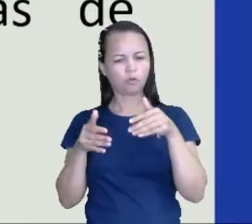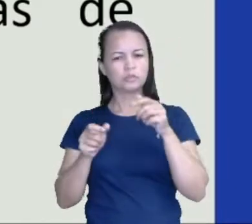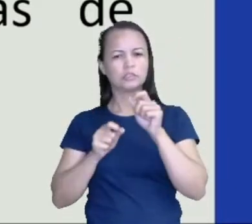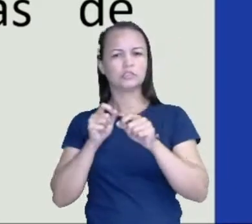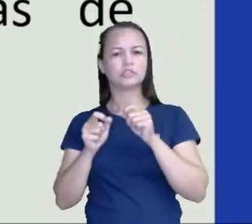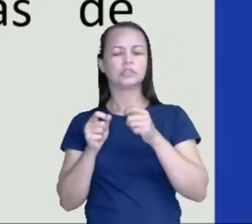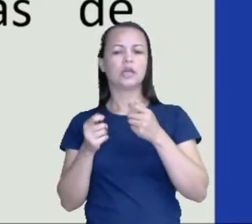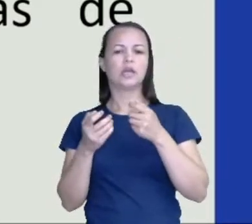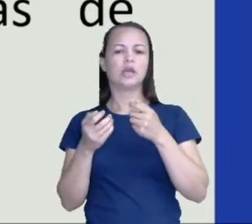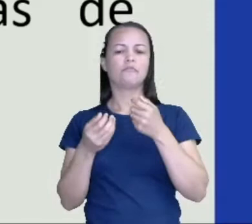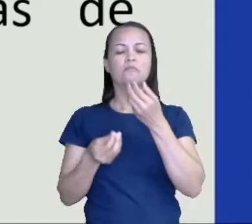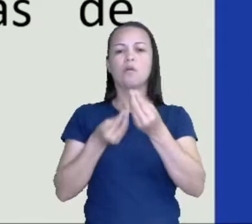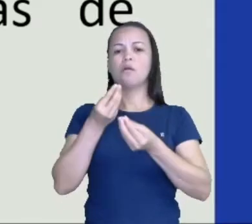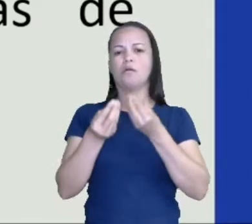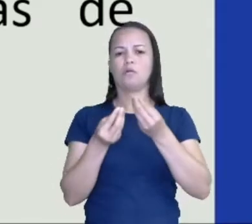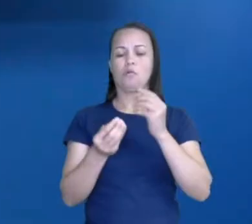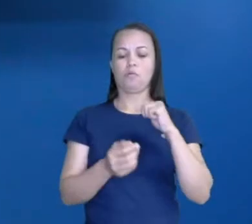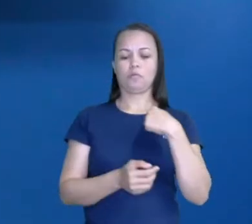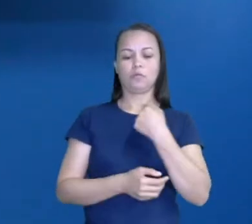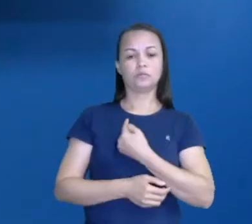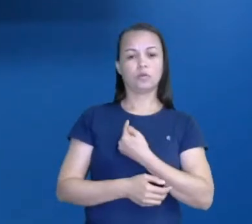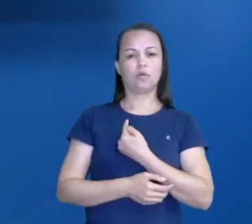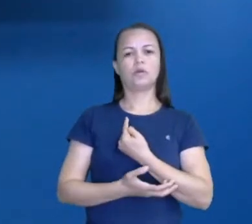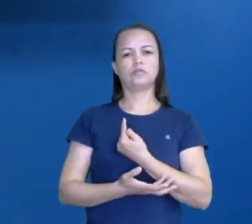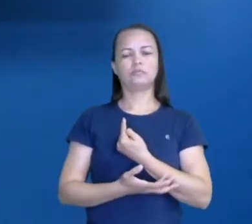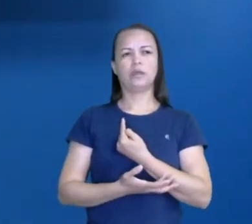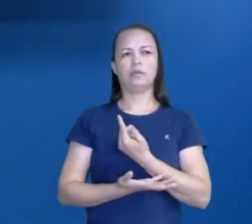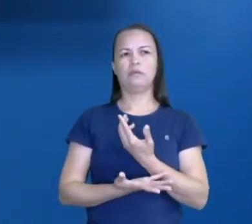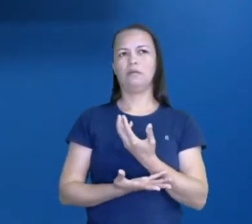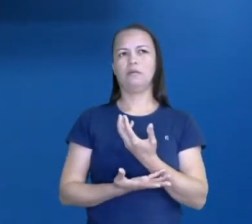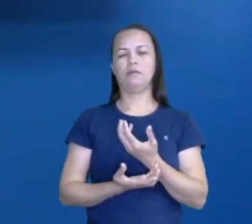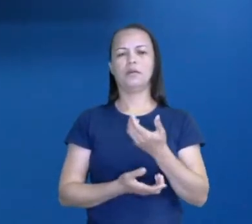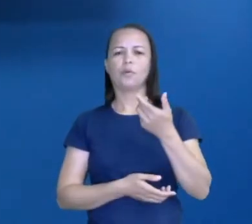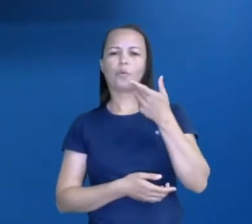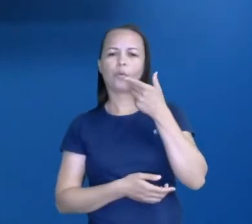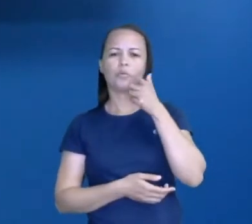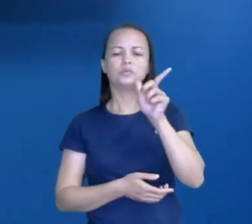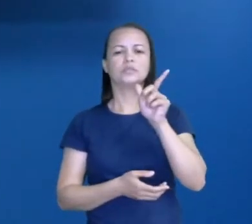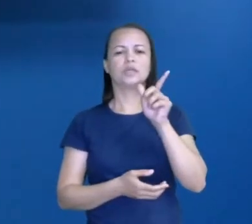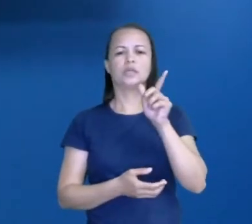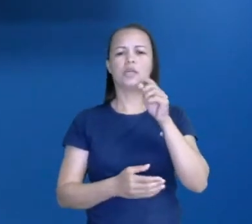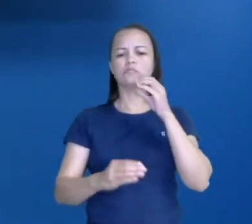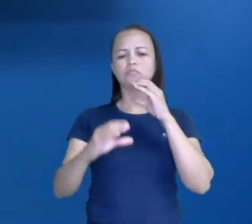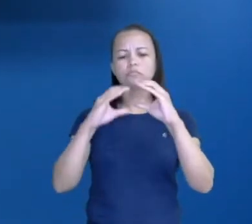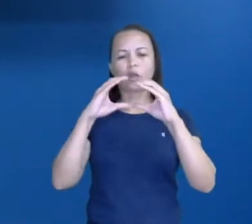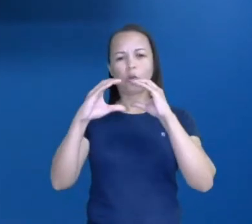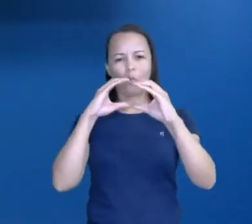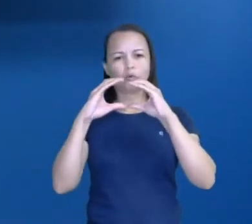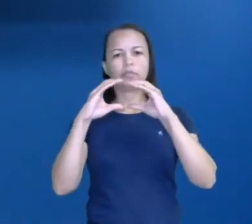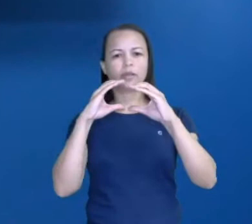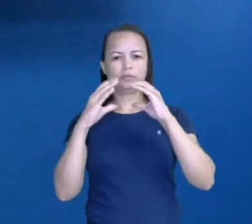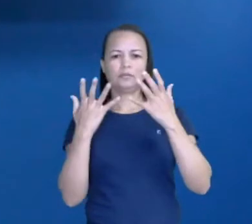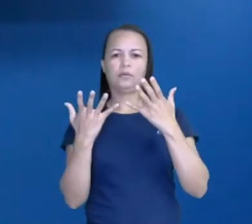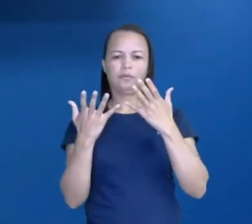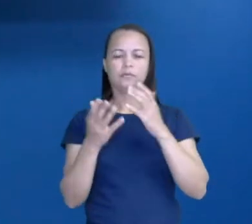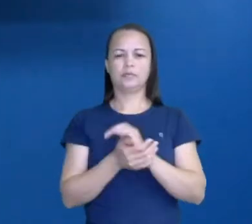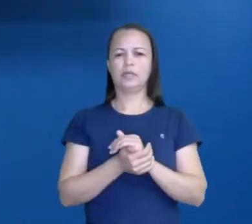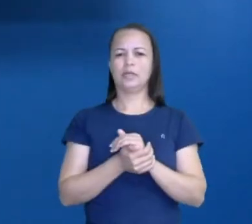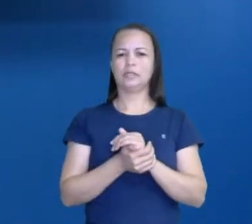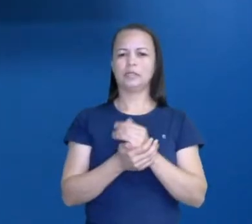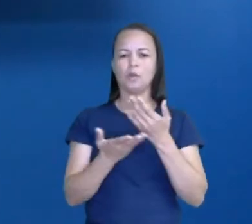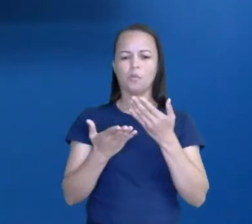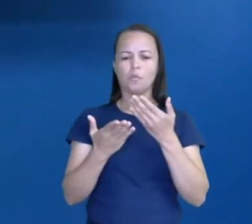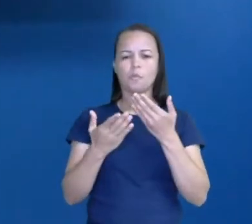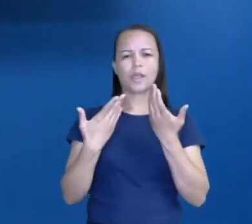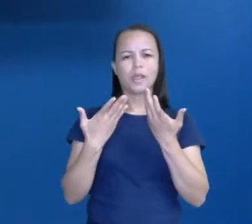forma como a gente consegue se comunicar. Ela é a ponte, a